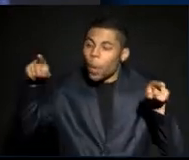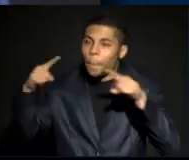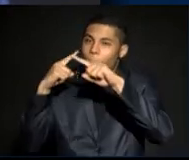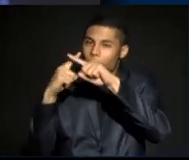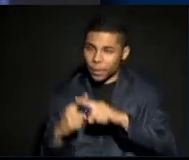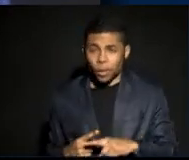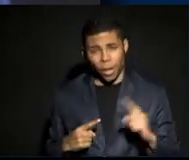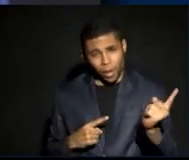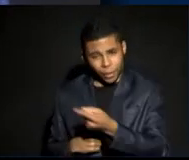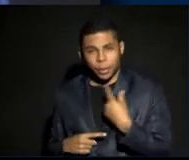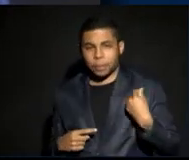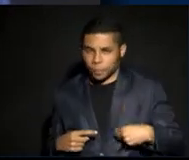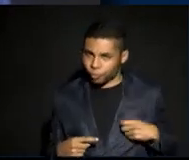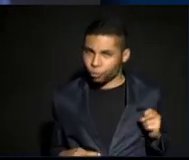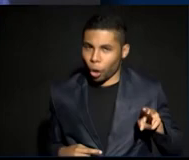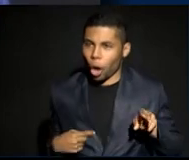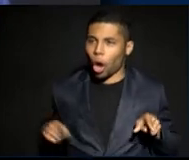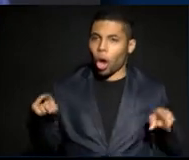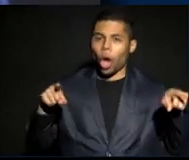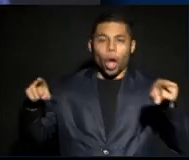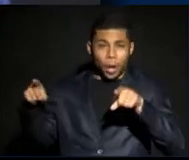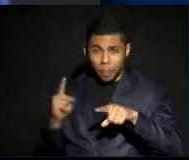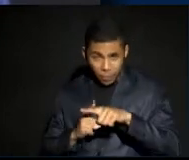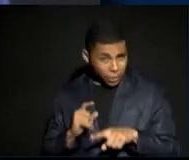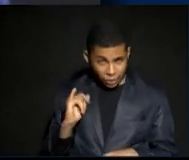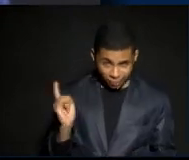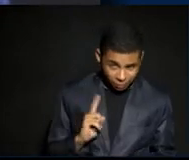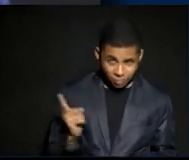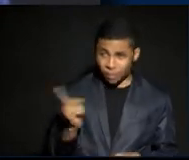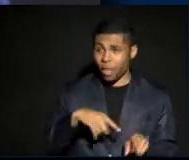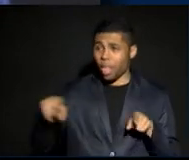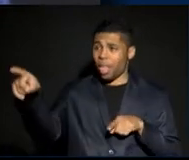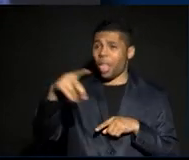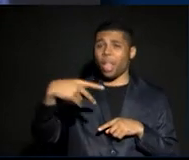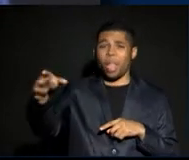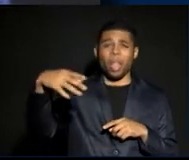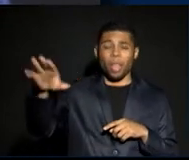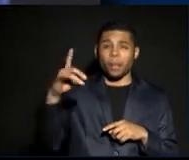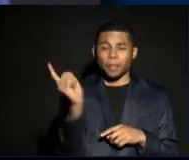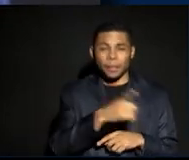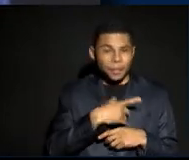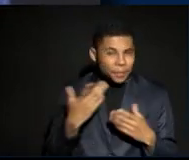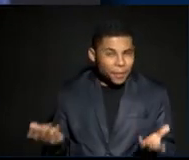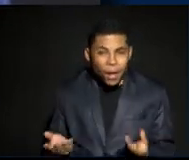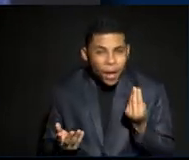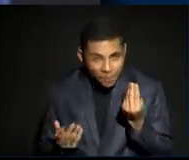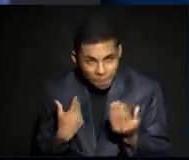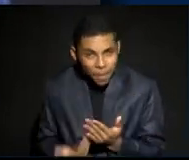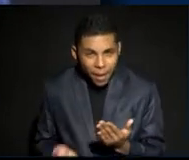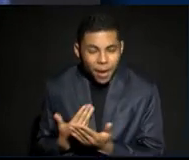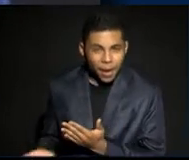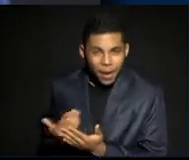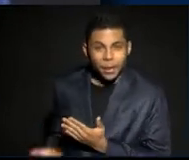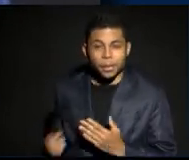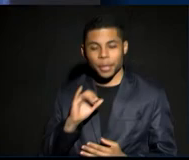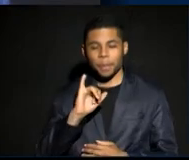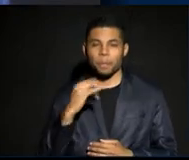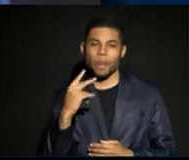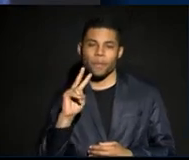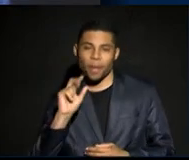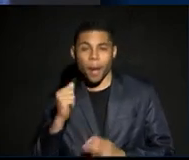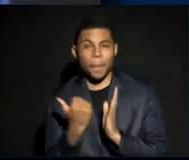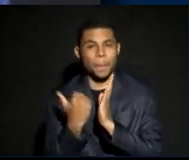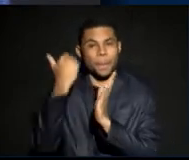competição que tá posto e a gente tem que entrar tem que jogar o jogo nesse cenário final a gente vai ver negócios ir embora do Estado de São Paulo o tempo todo assim aumento